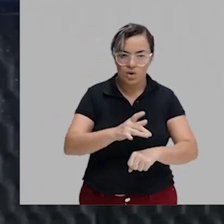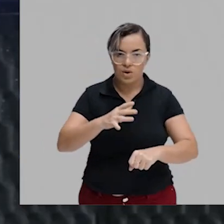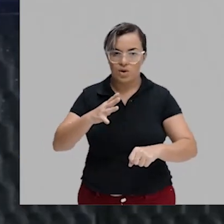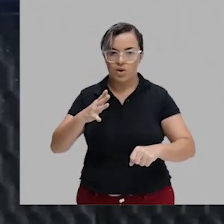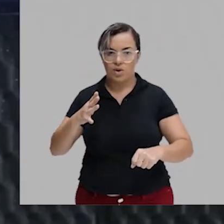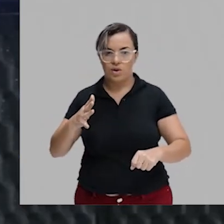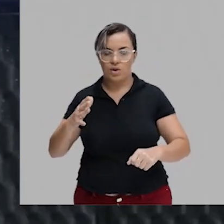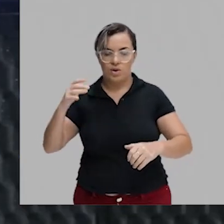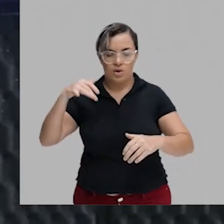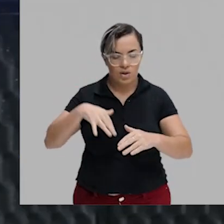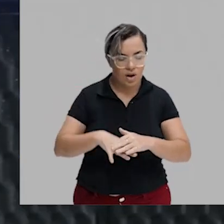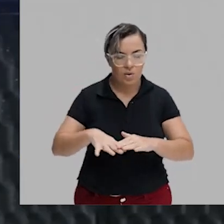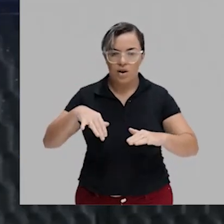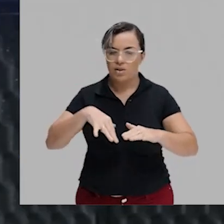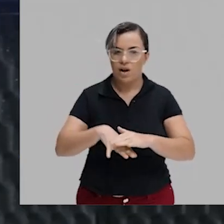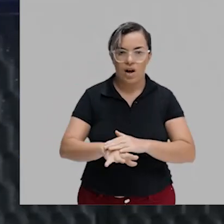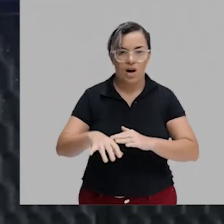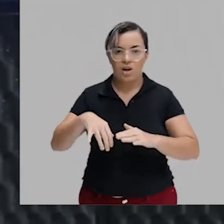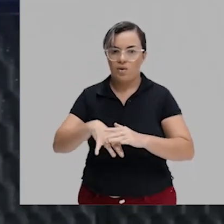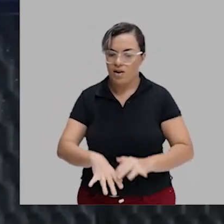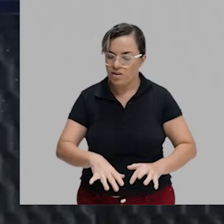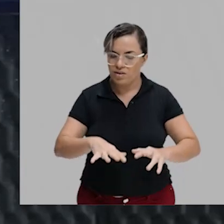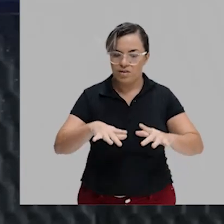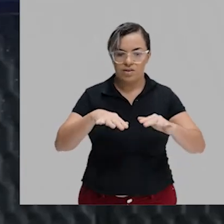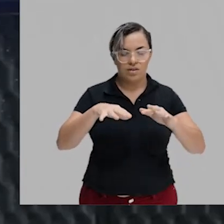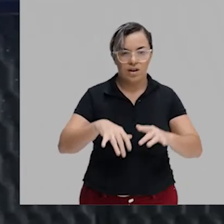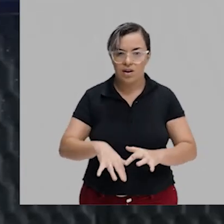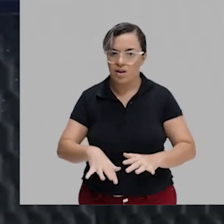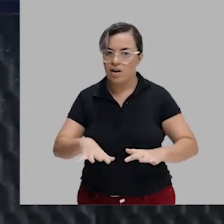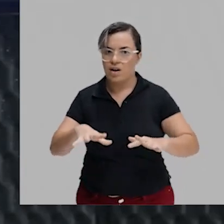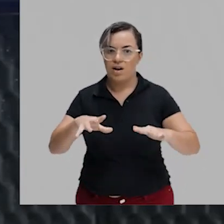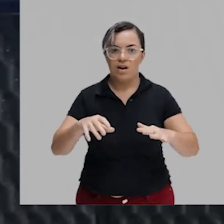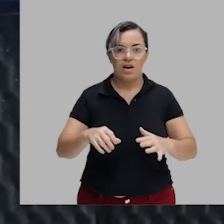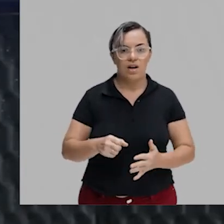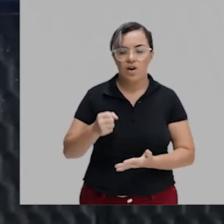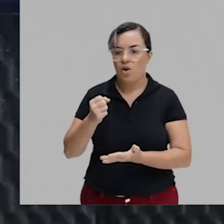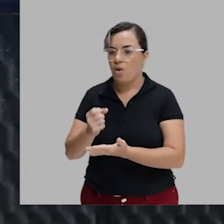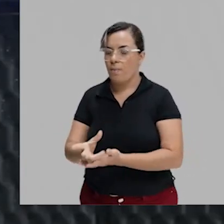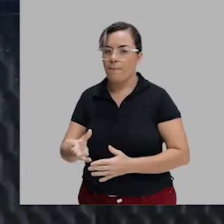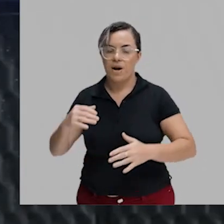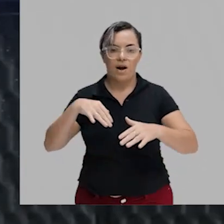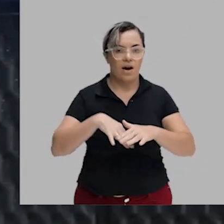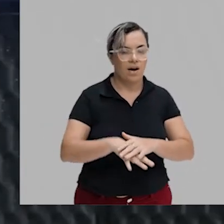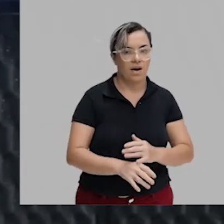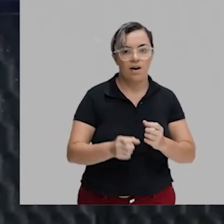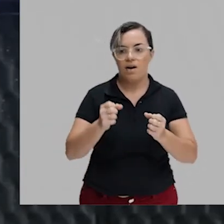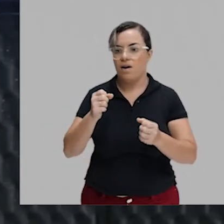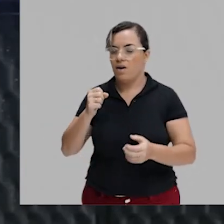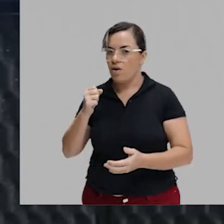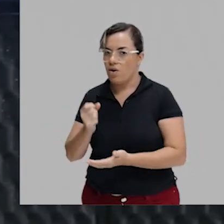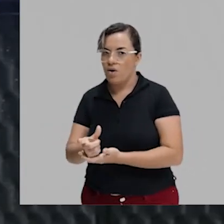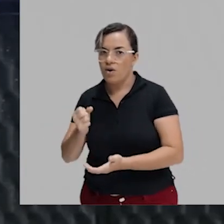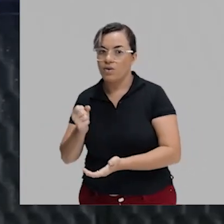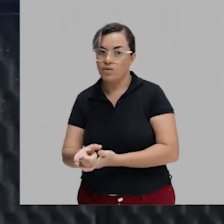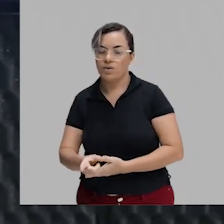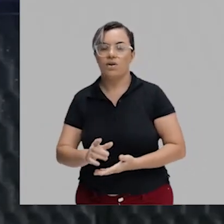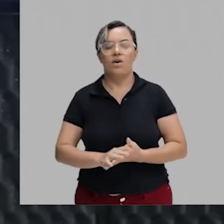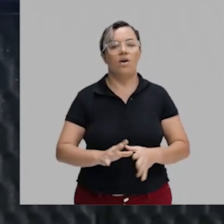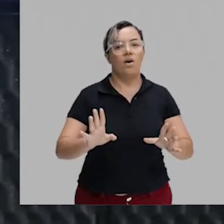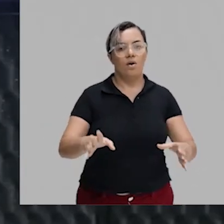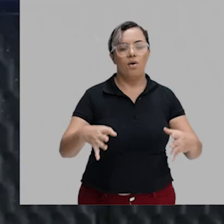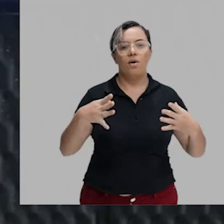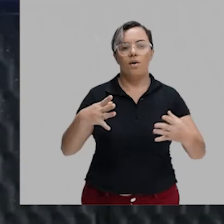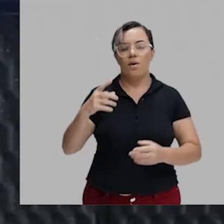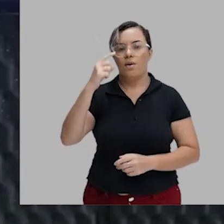entesourar, guardar e gastar. Guardar e gastar. Observe que a Espanha, por conta disso,